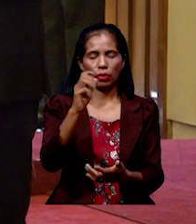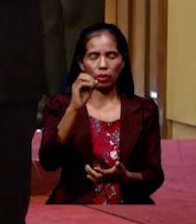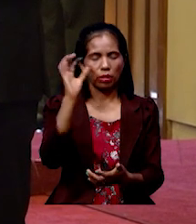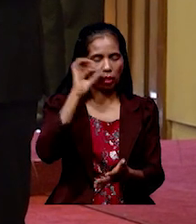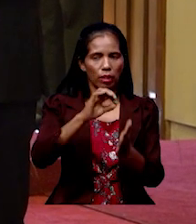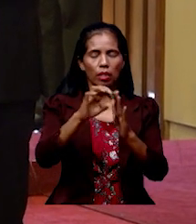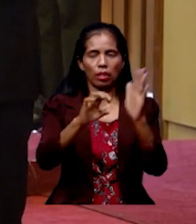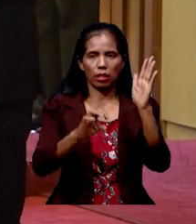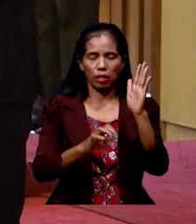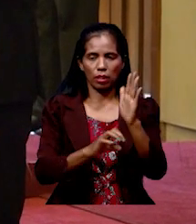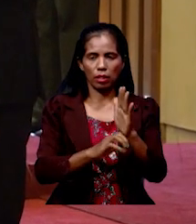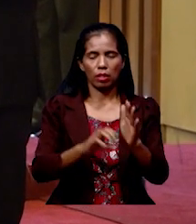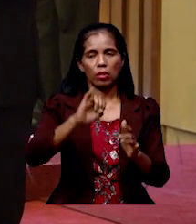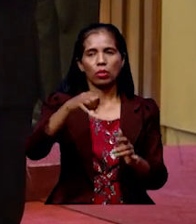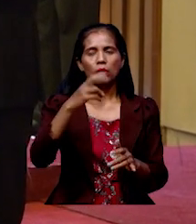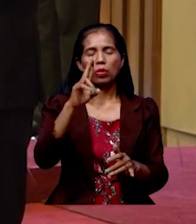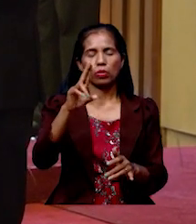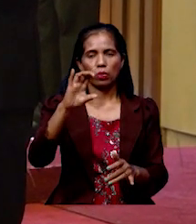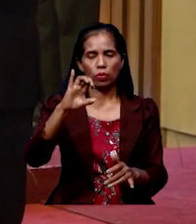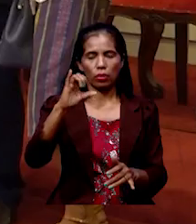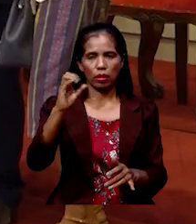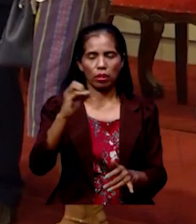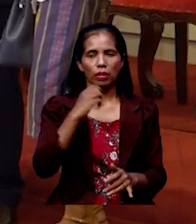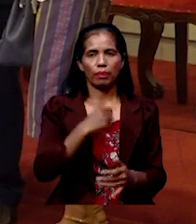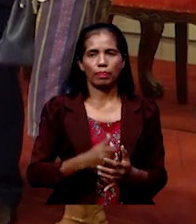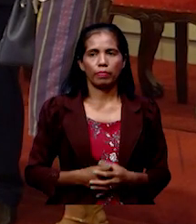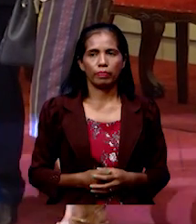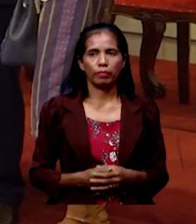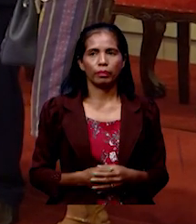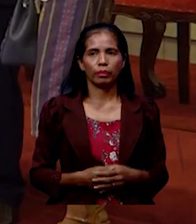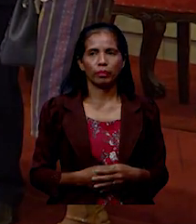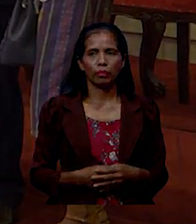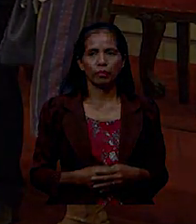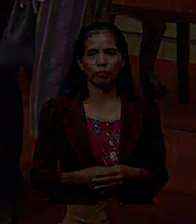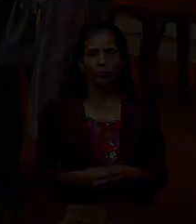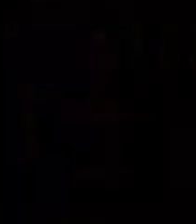Combatente Libertação Nacional Júlio da Conceição Lormesac. Abraão Ambral, GMN.